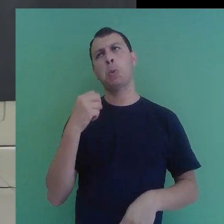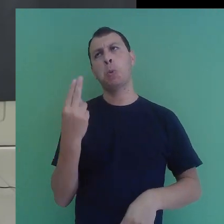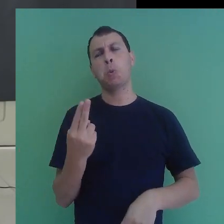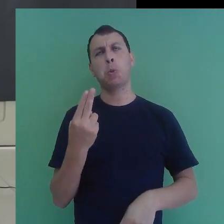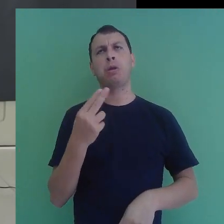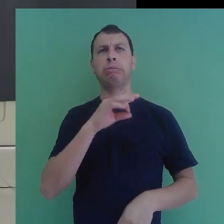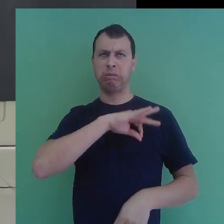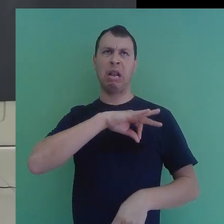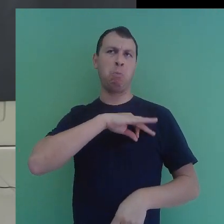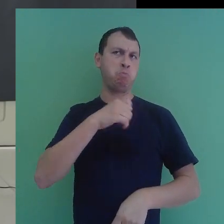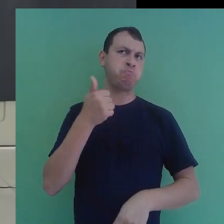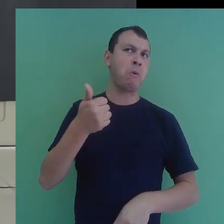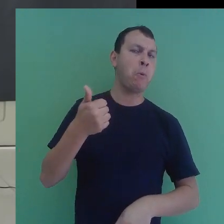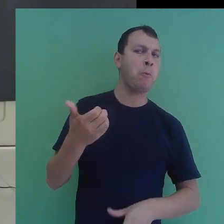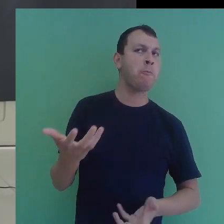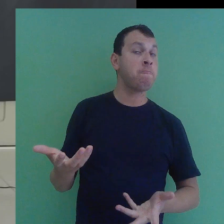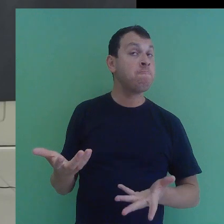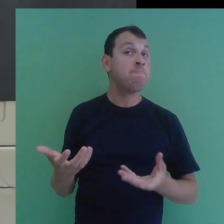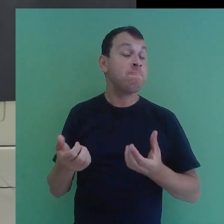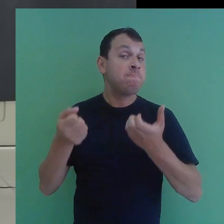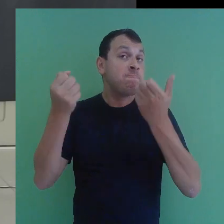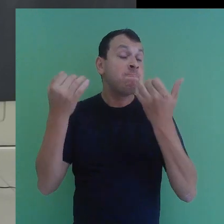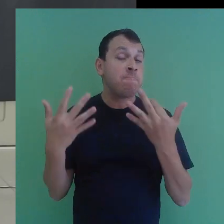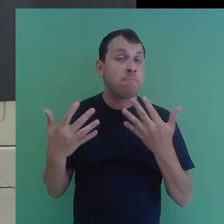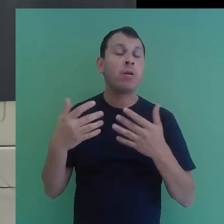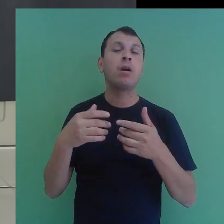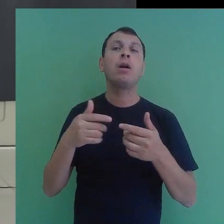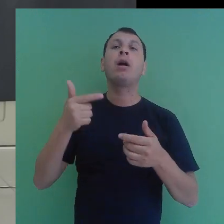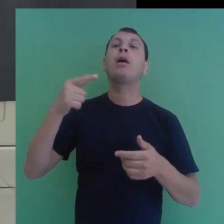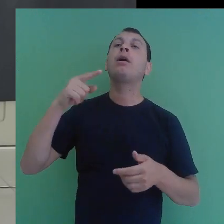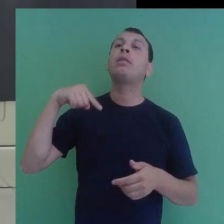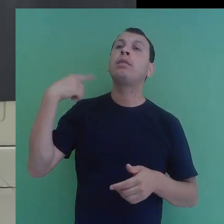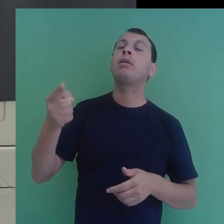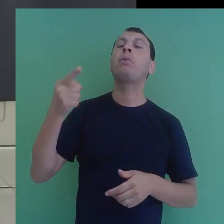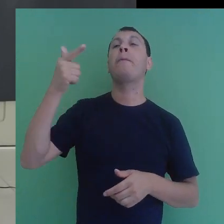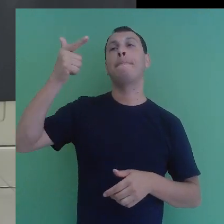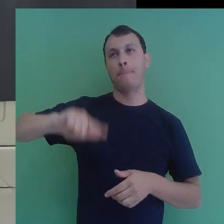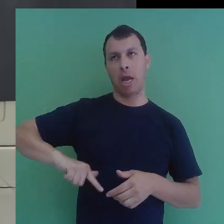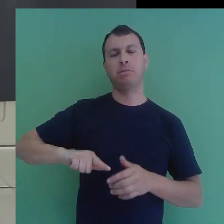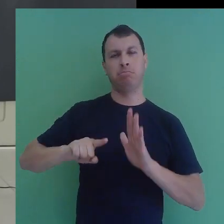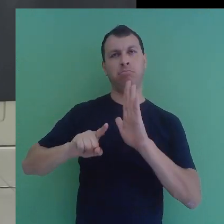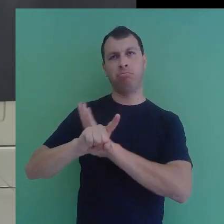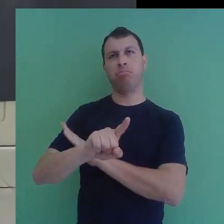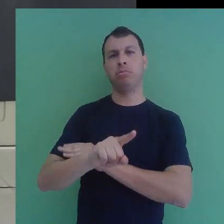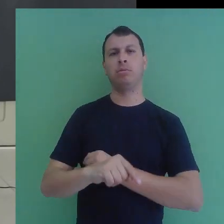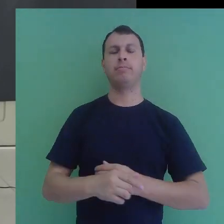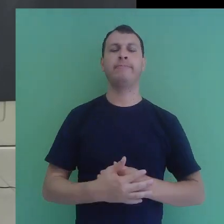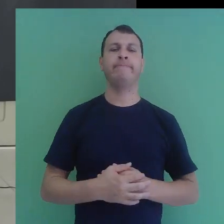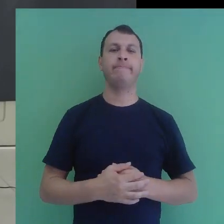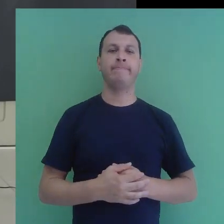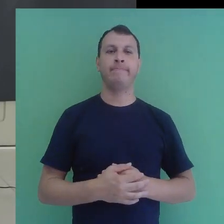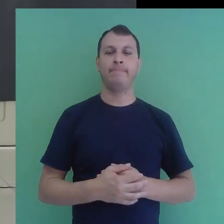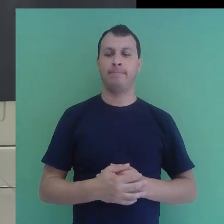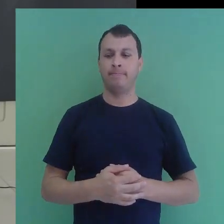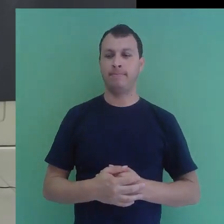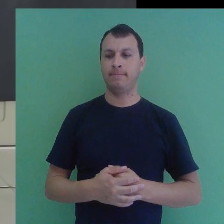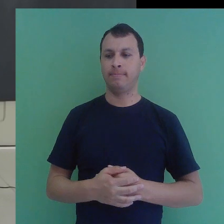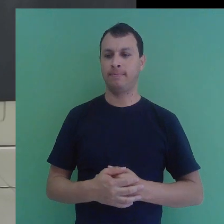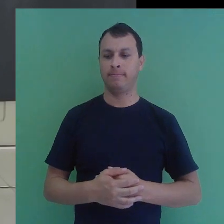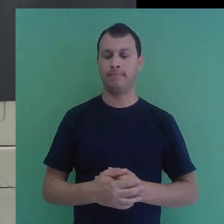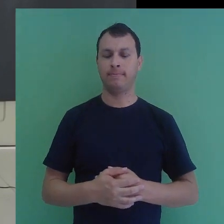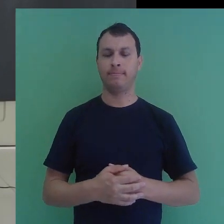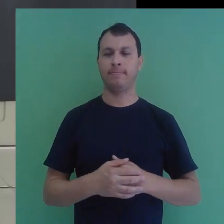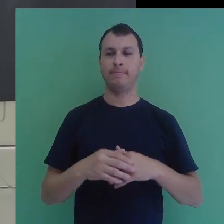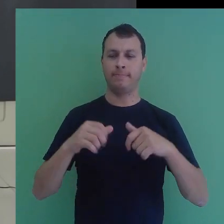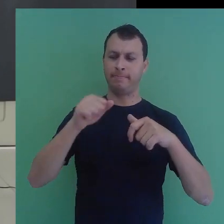bem remunerado? Importante essa pergunta. Isso que eu queria saber, e depois eu faço outra pergunta. Sim, eu entendo, Daito. E